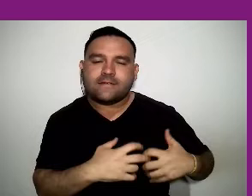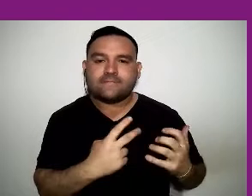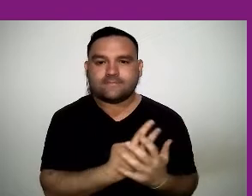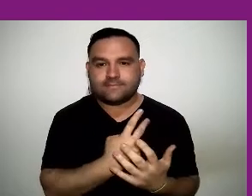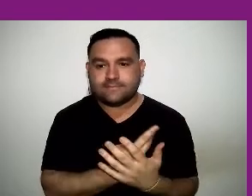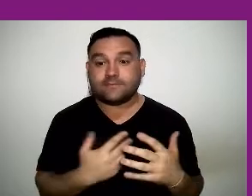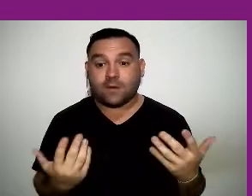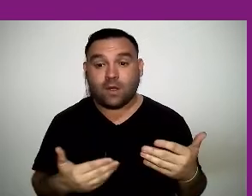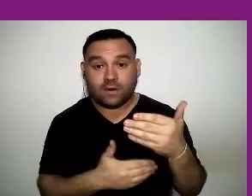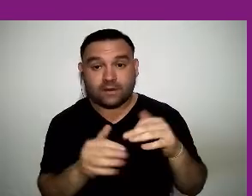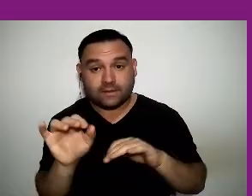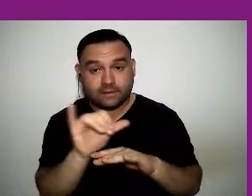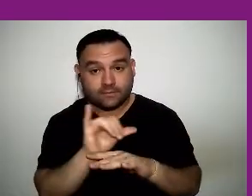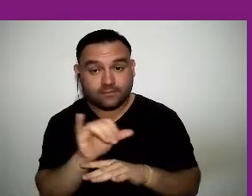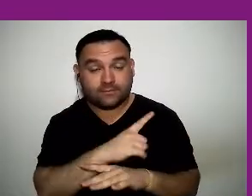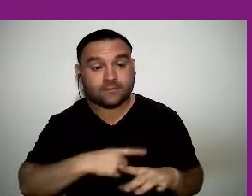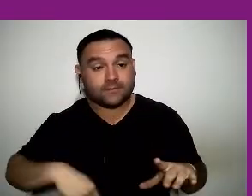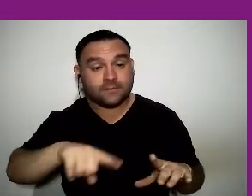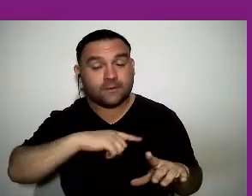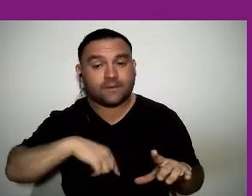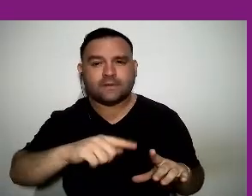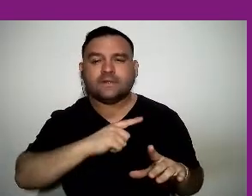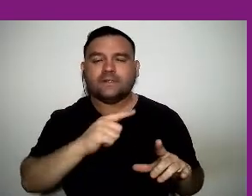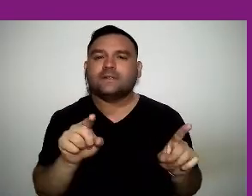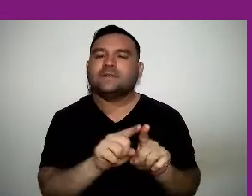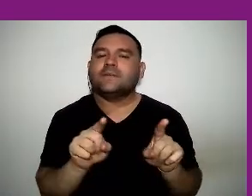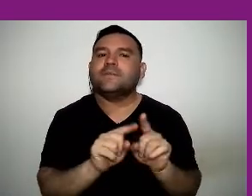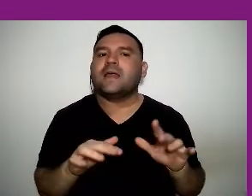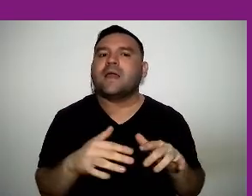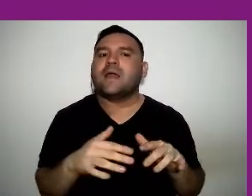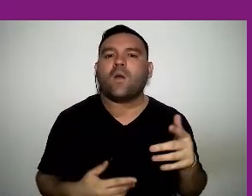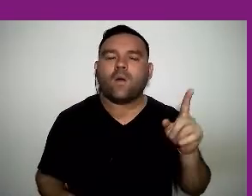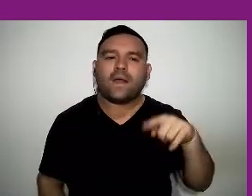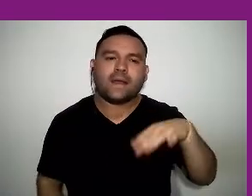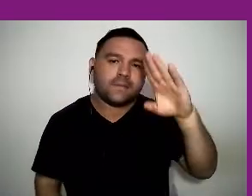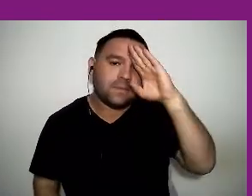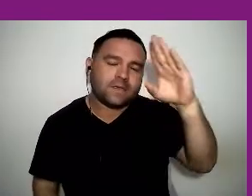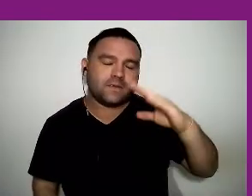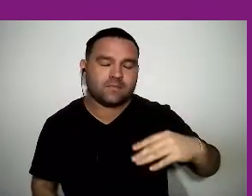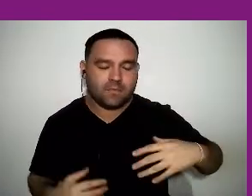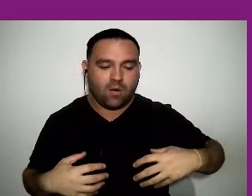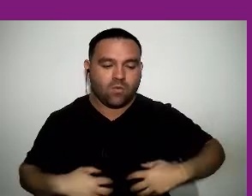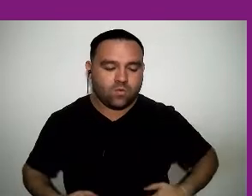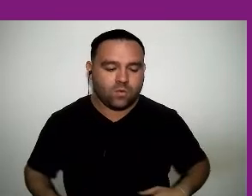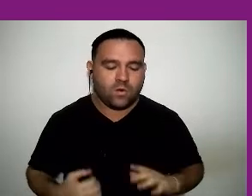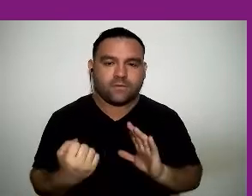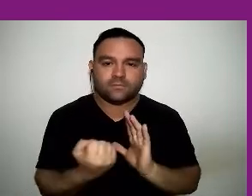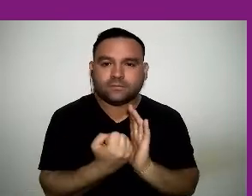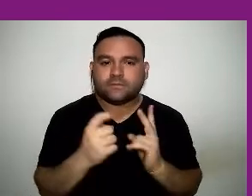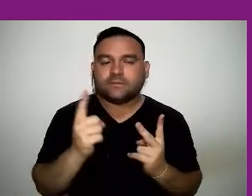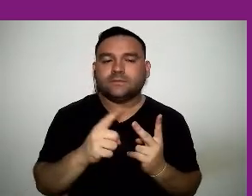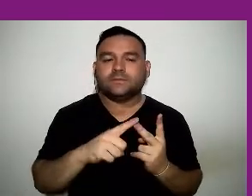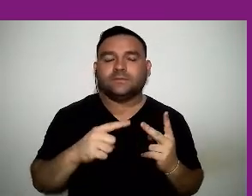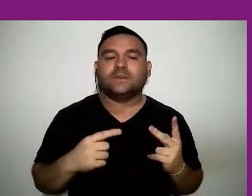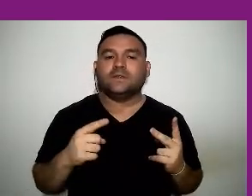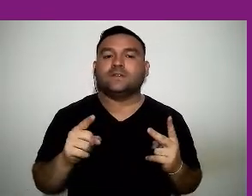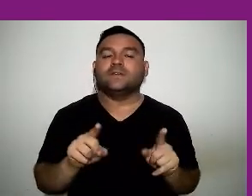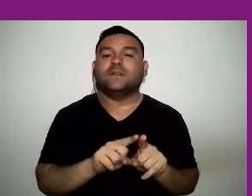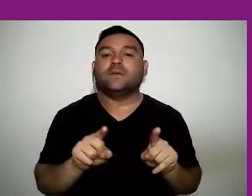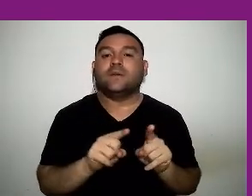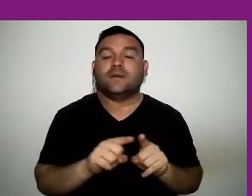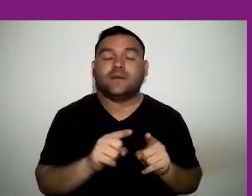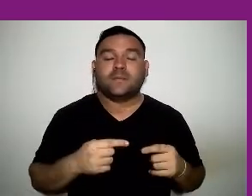Então, nesse esquema, nós colocamos, sim, quais seriam os biomarcadores do sistema neurológico, da